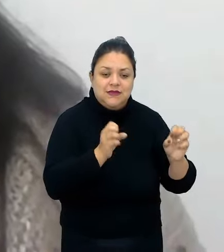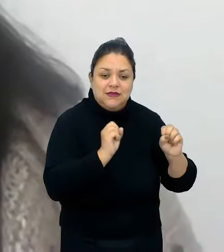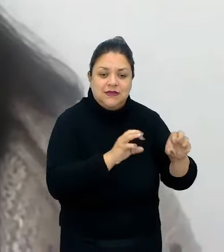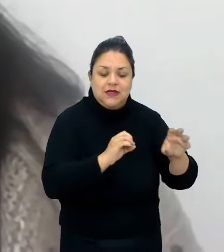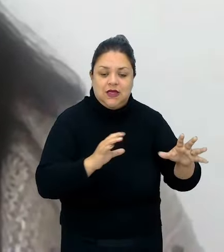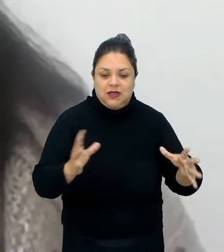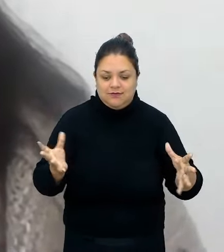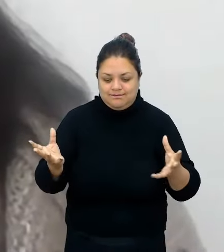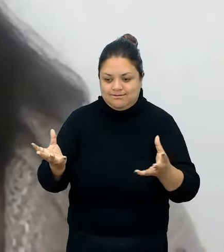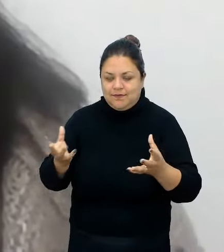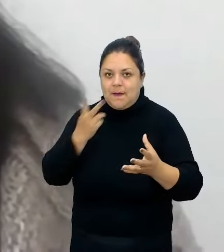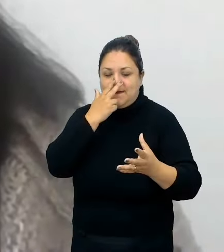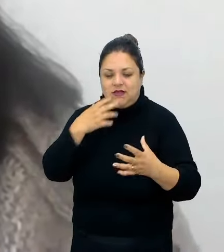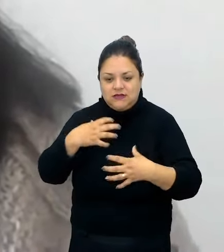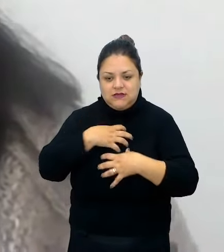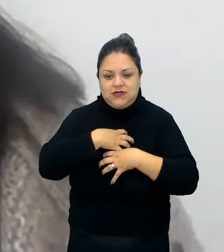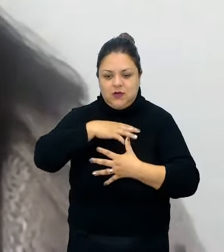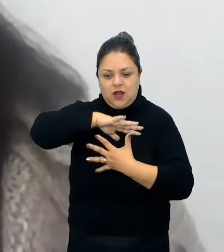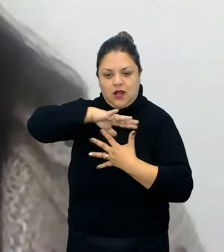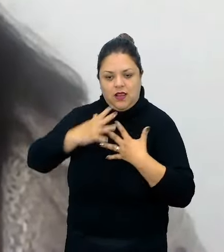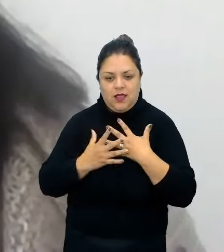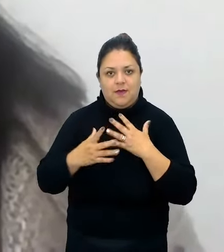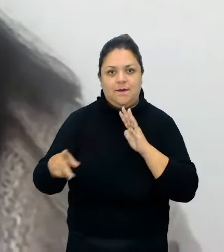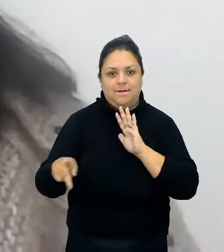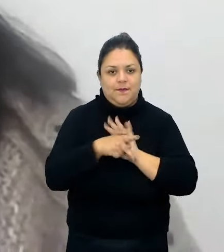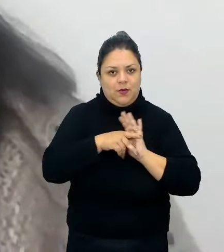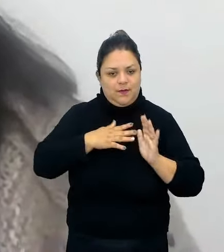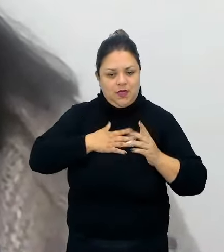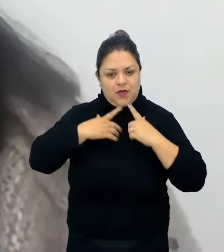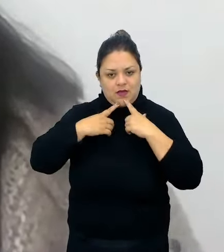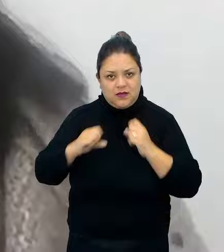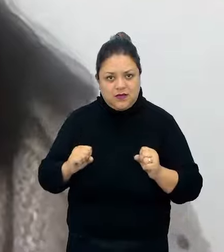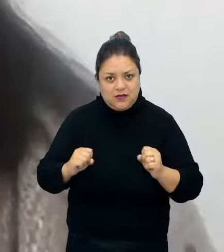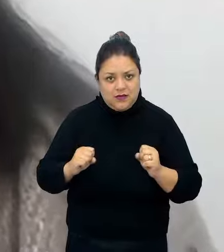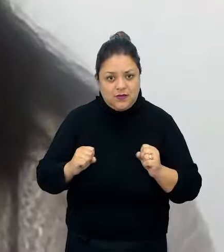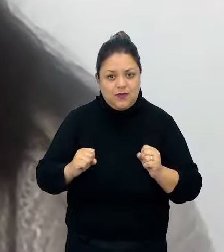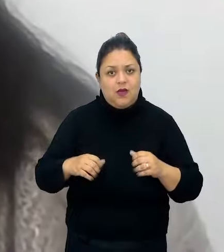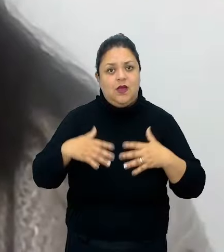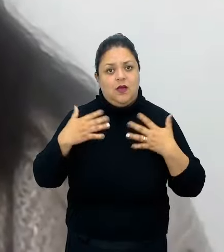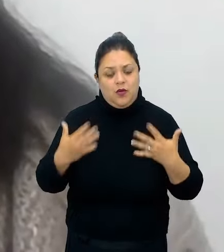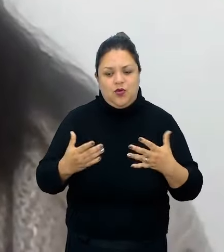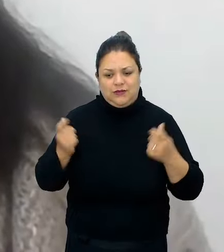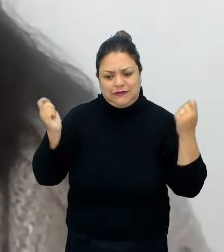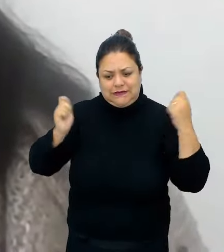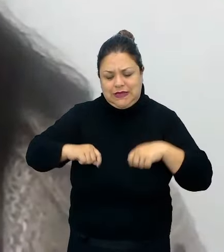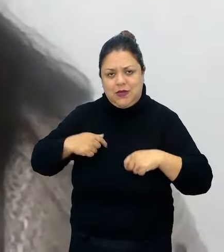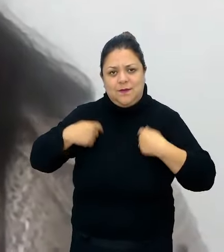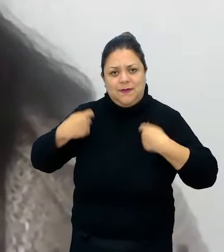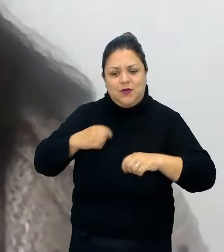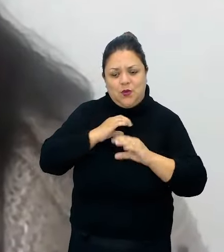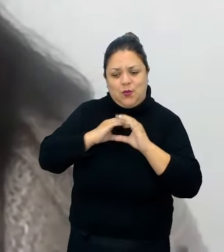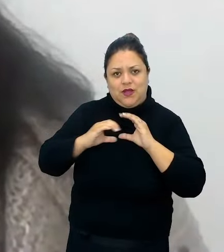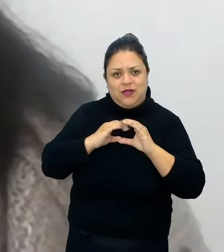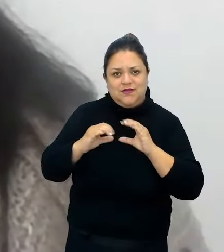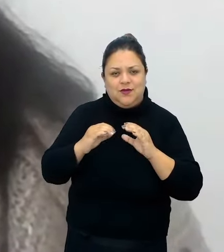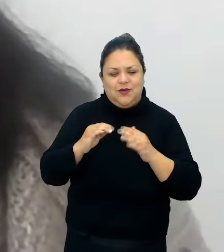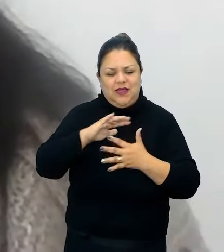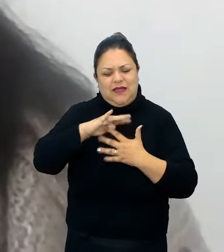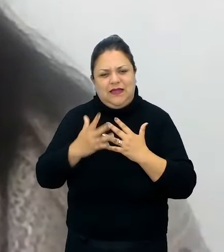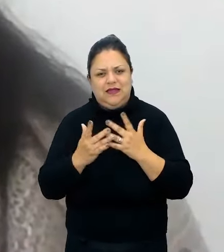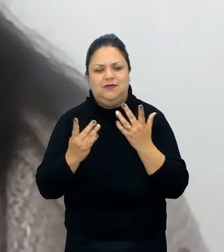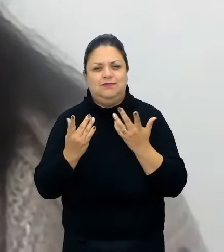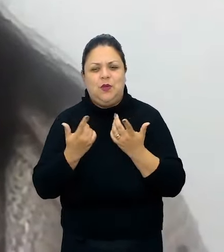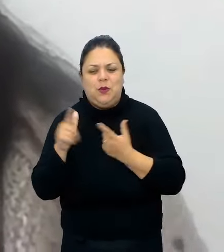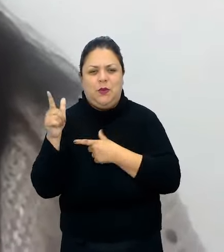como uma língua em si, ou realmente num processo de comunicação alternativa. Né? Então, acho que é isso